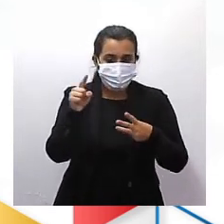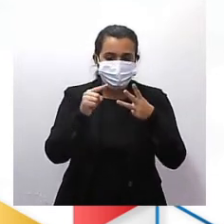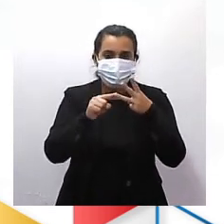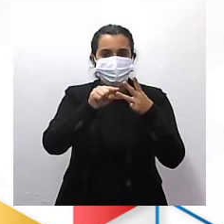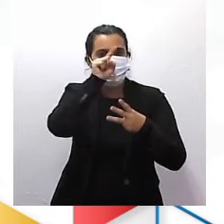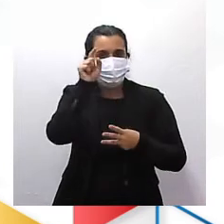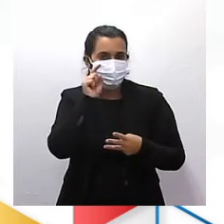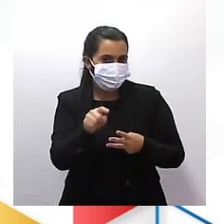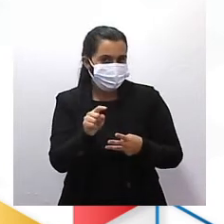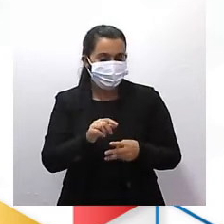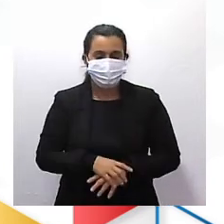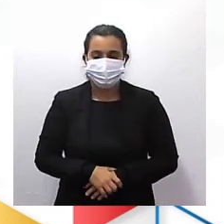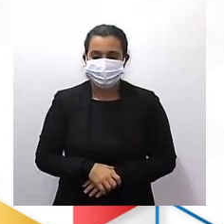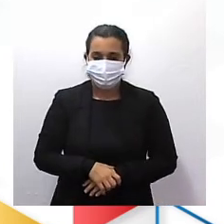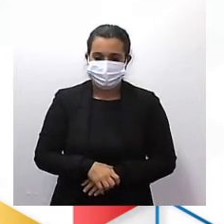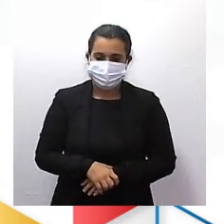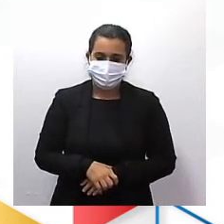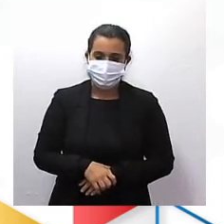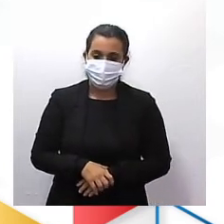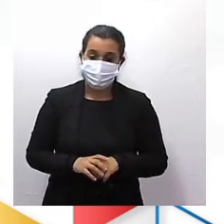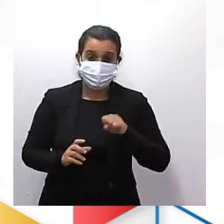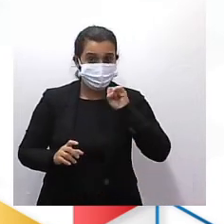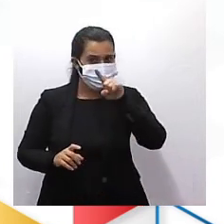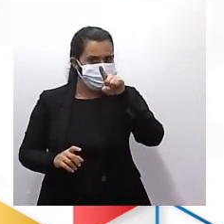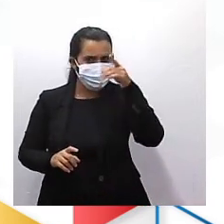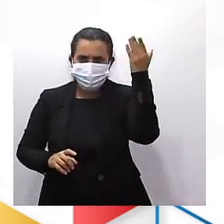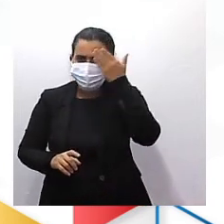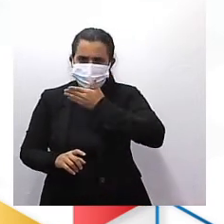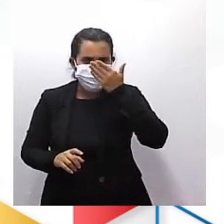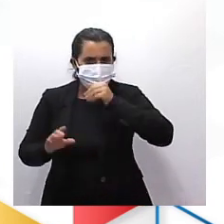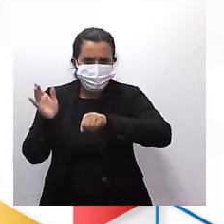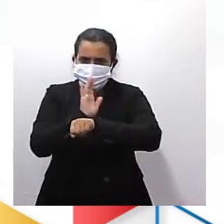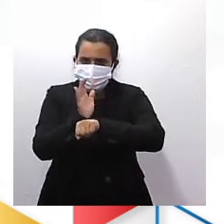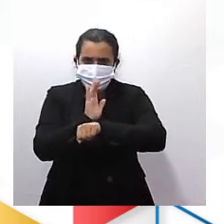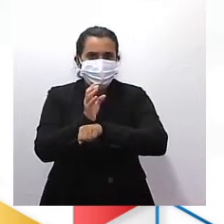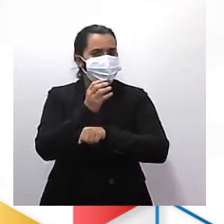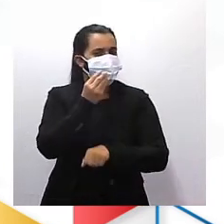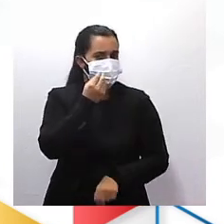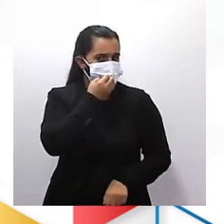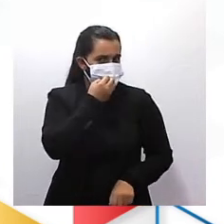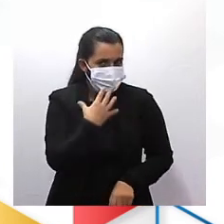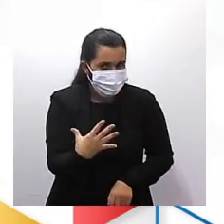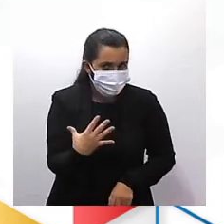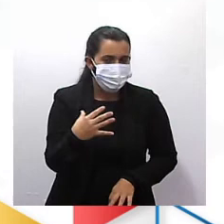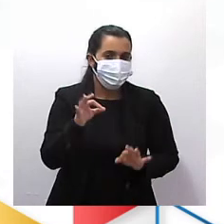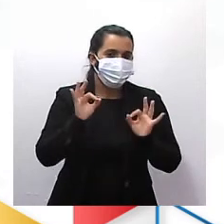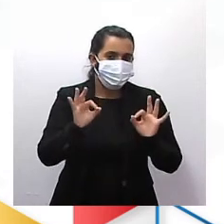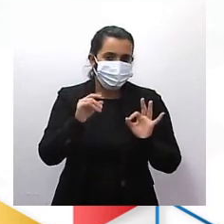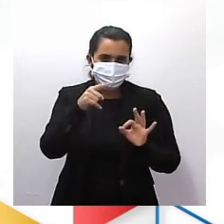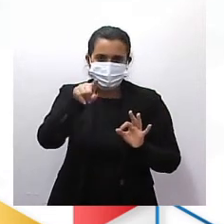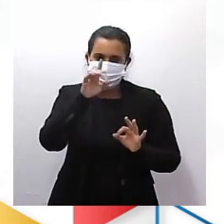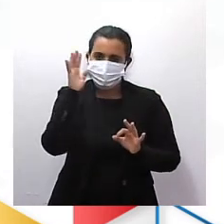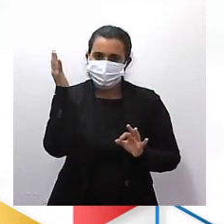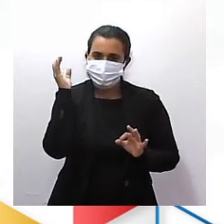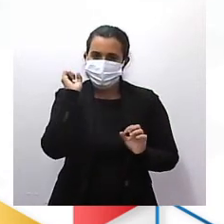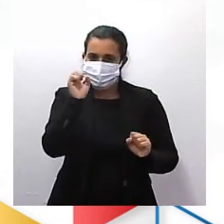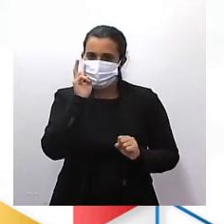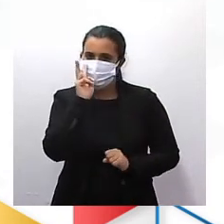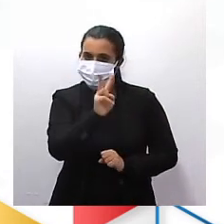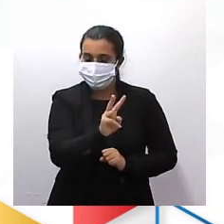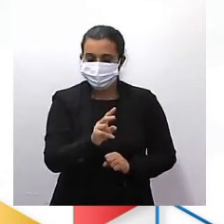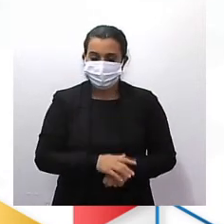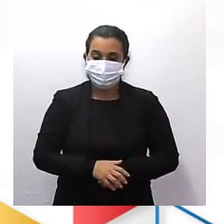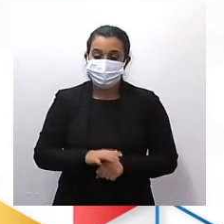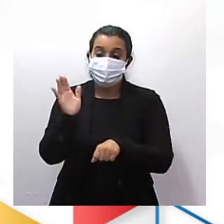se você não assistiu o filme, eu super recomendo, it's very good, é muito bom. A gente tem aí o